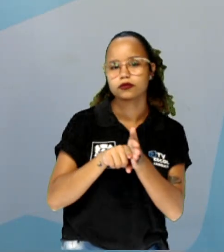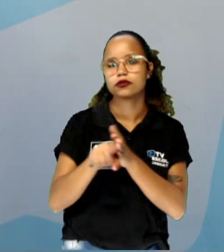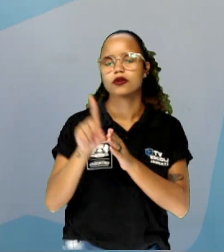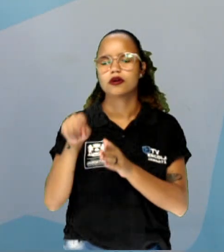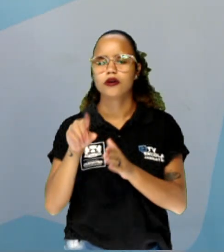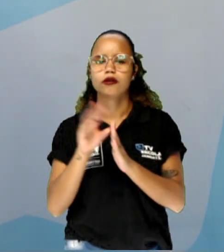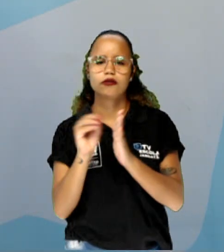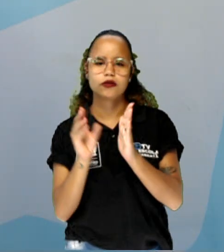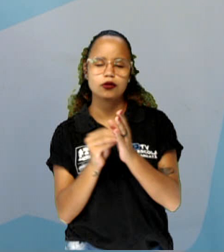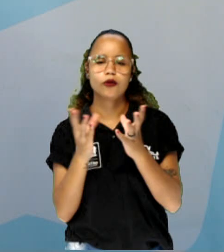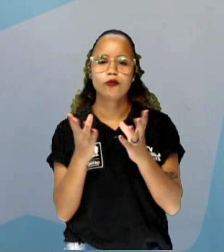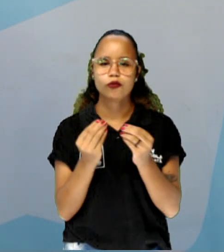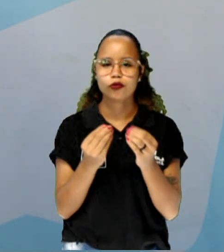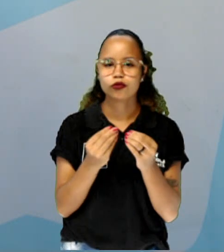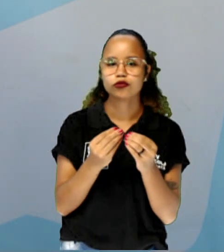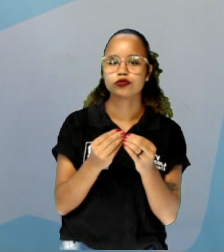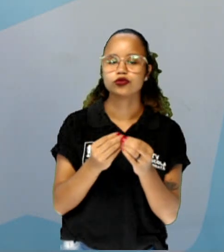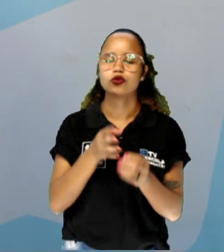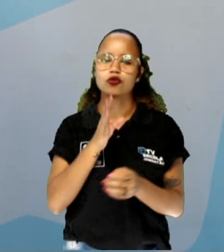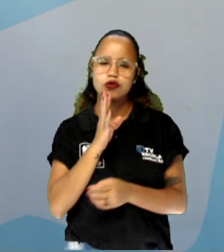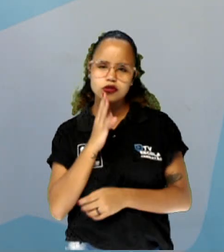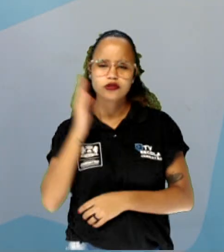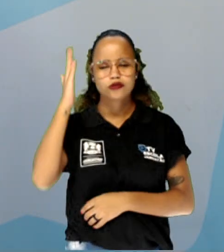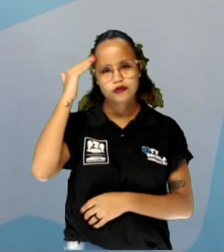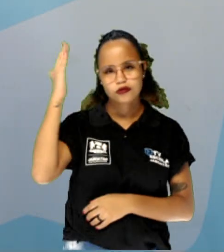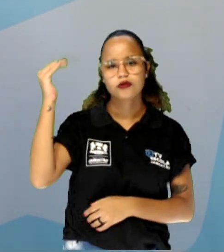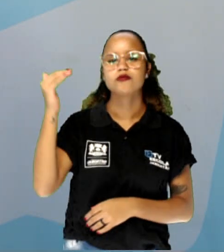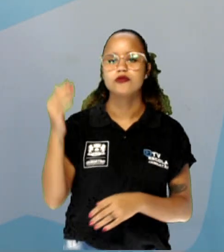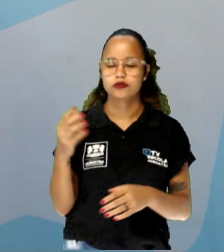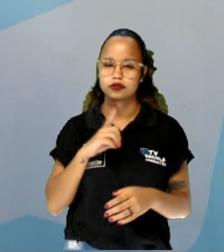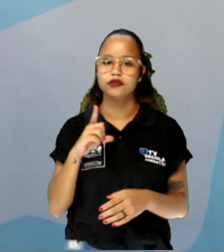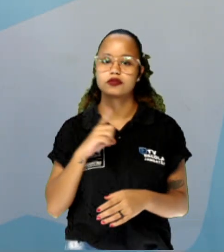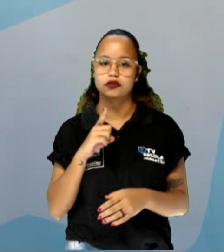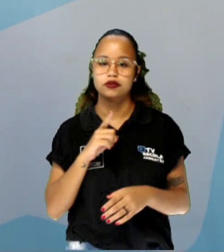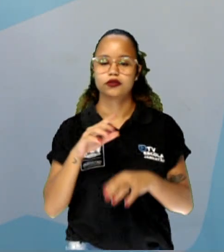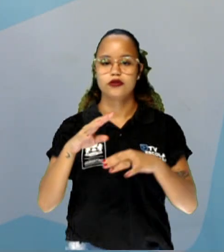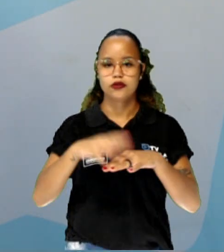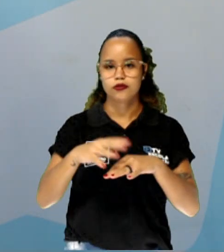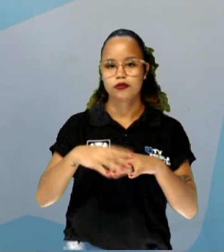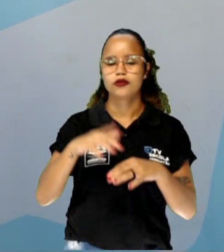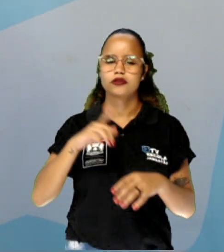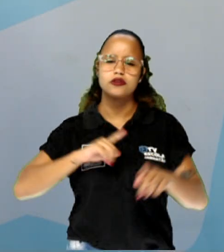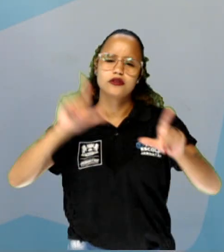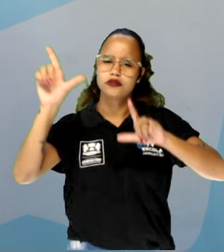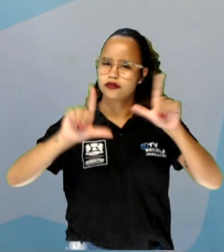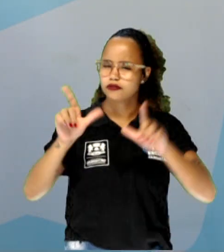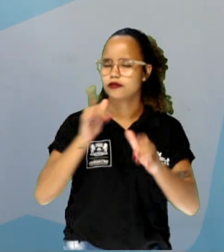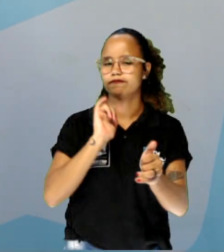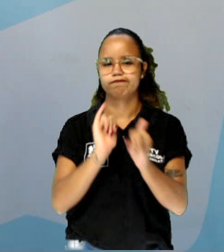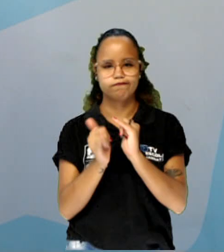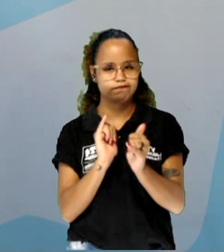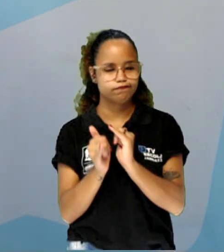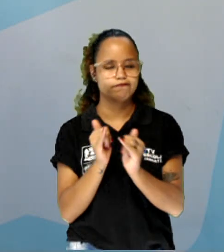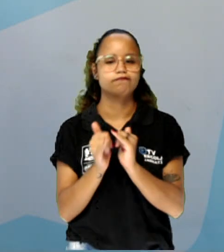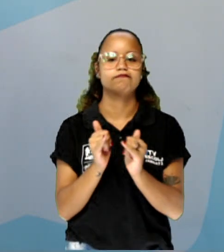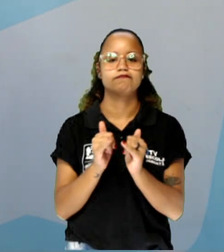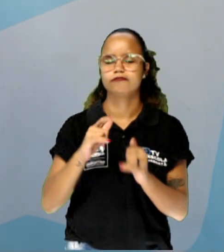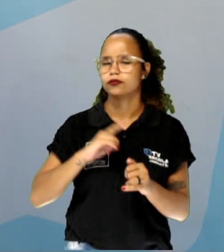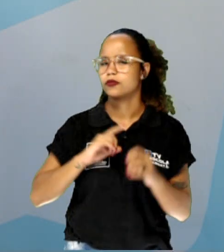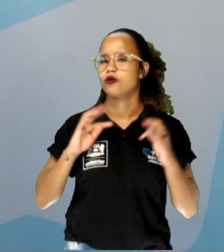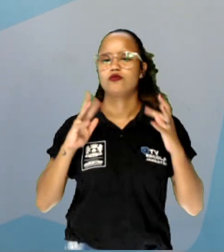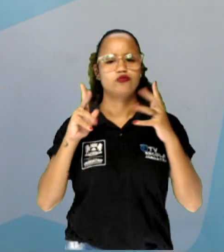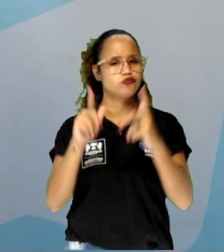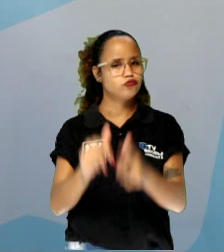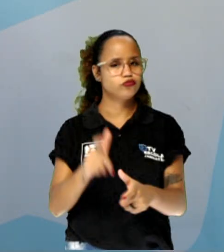bem popular na matemática porque ele é muito presente, né? A gente vê gráfico na televisão, na internet, em todos os